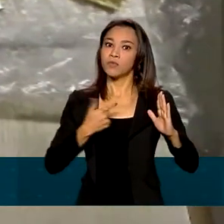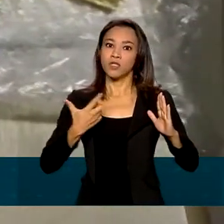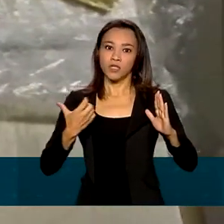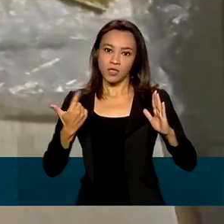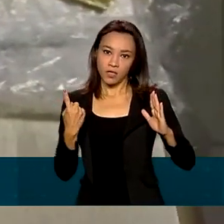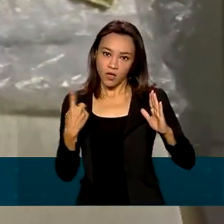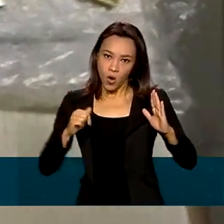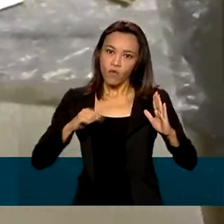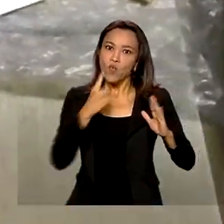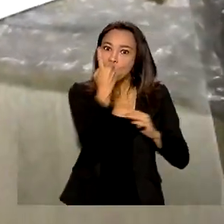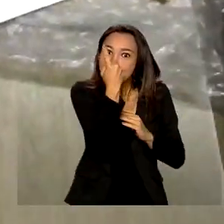mais de uma tonelada de ouro para aí tá